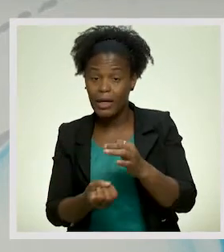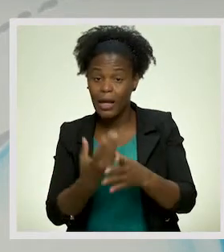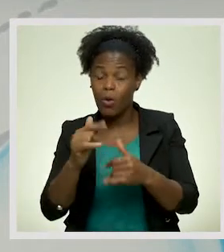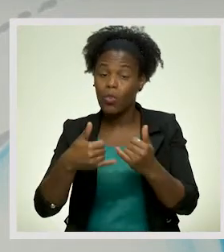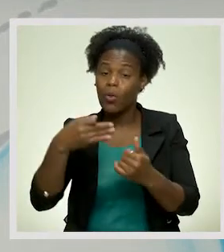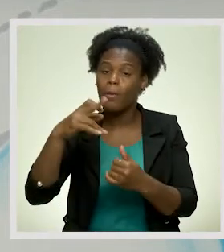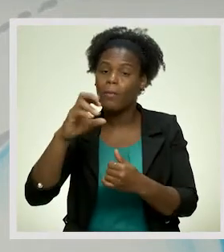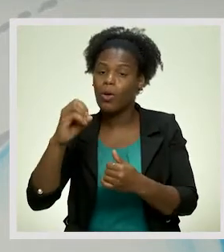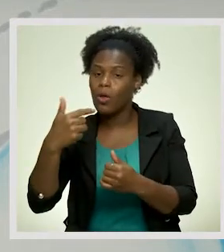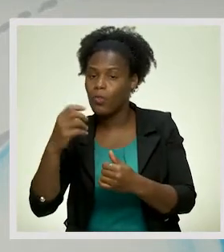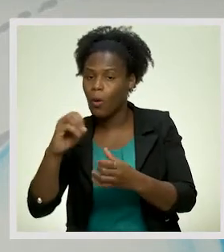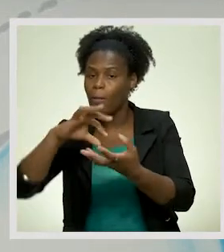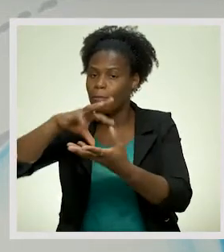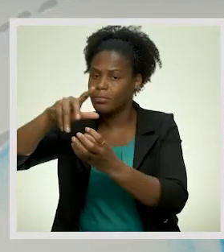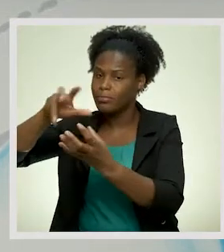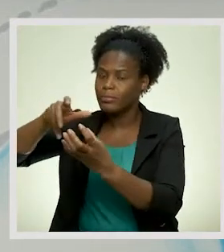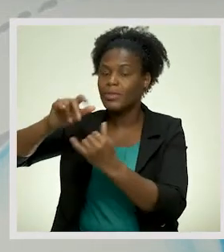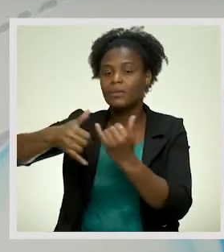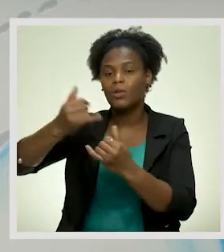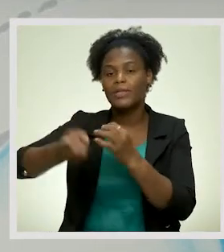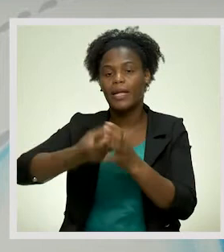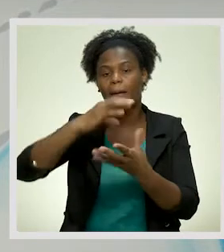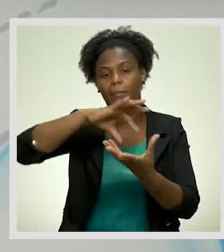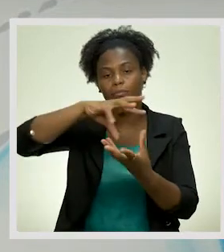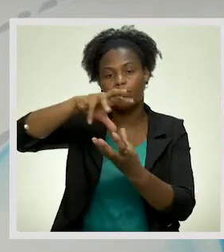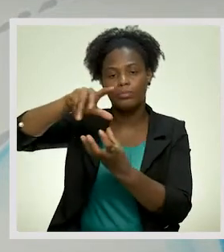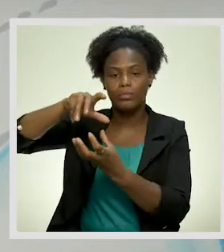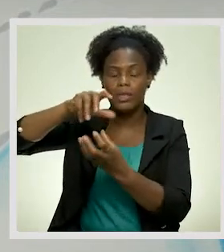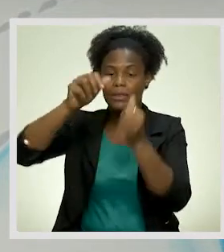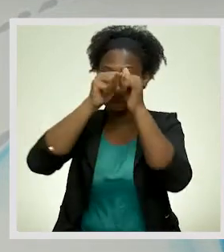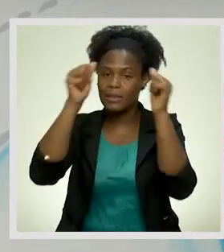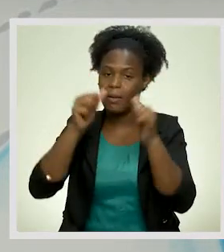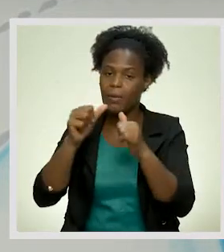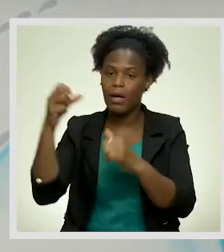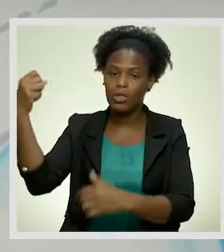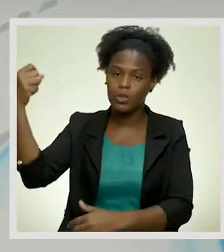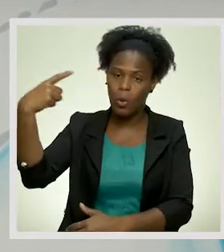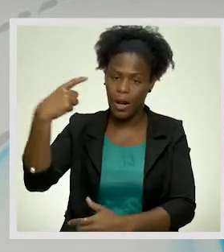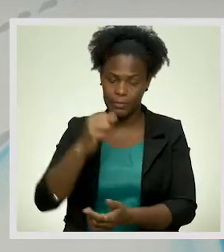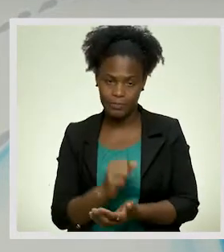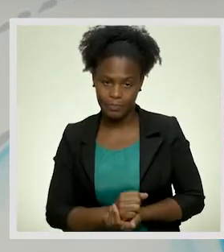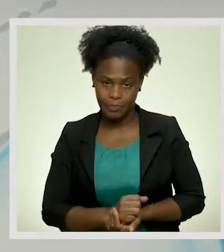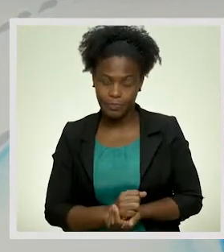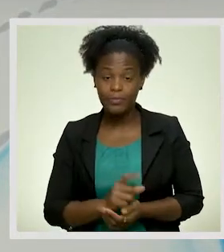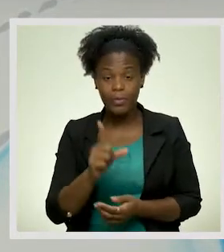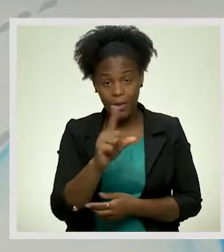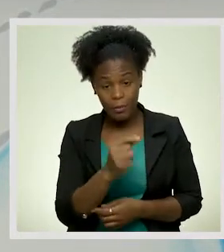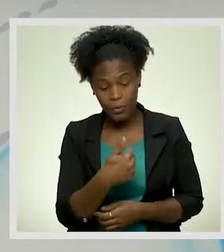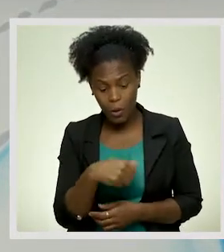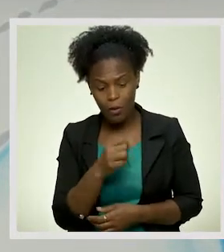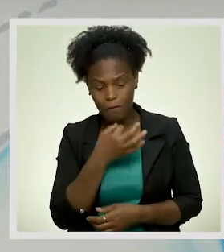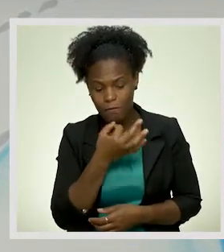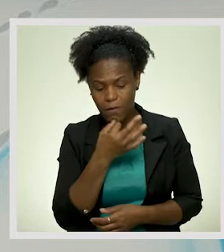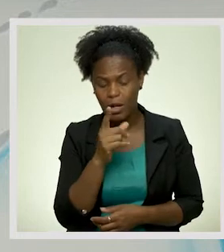protoplanetas deram origem aos planetas do sistema solar. E também nós falamos a